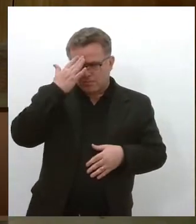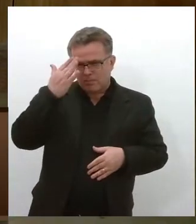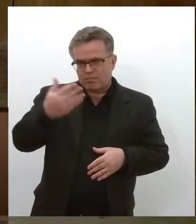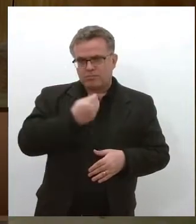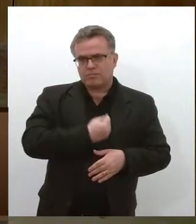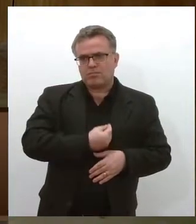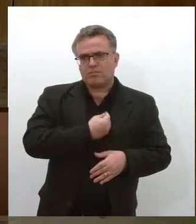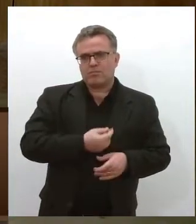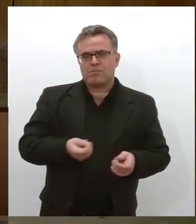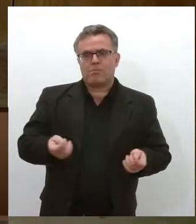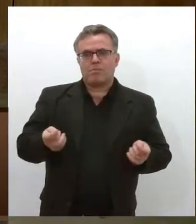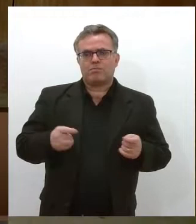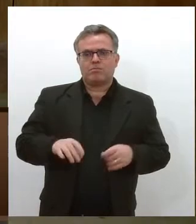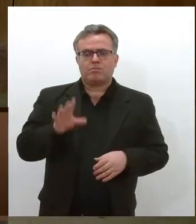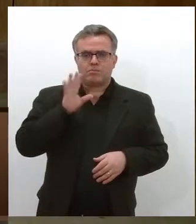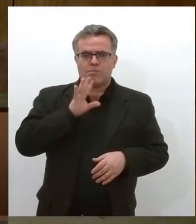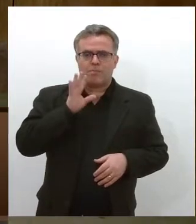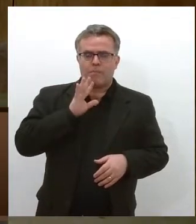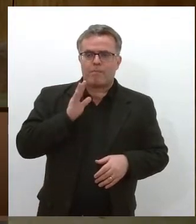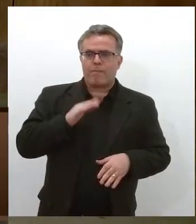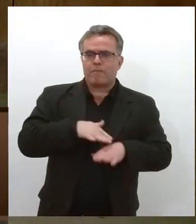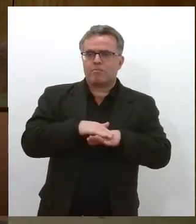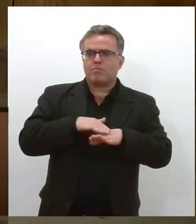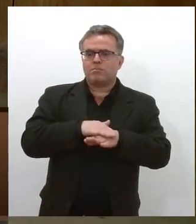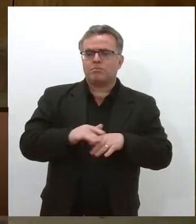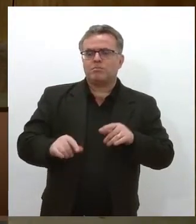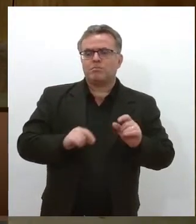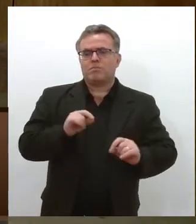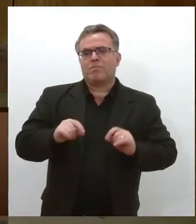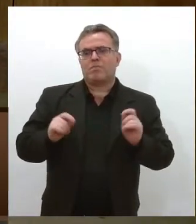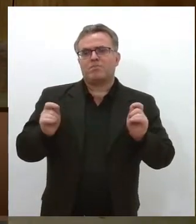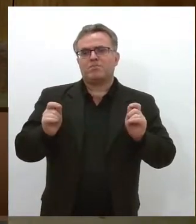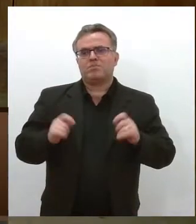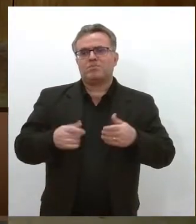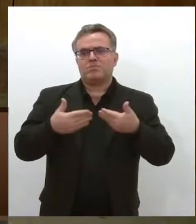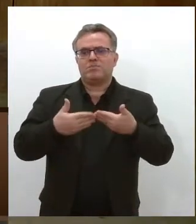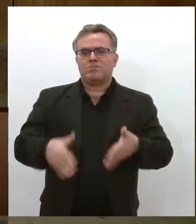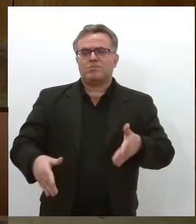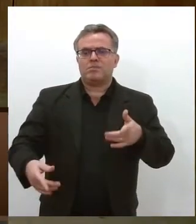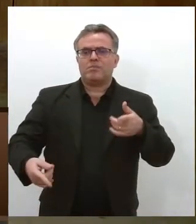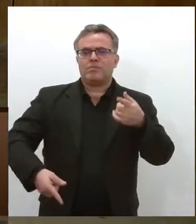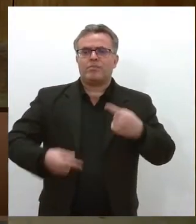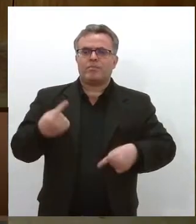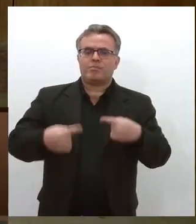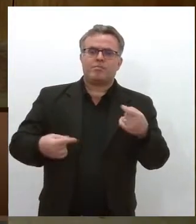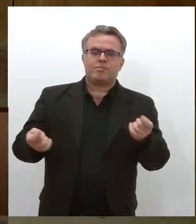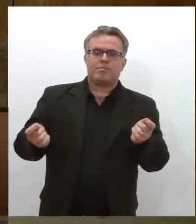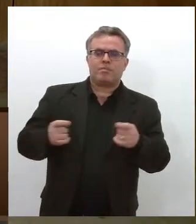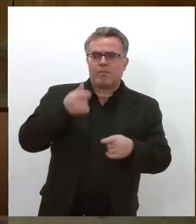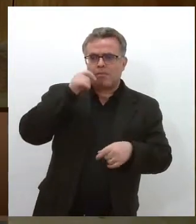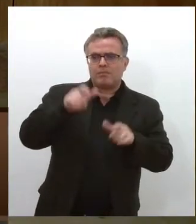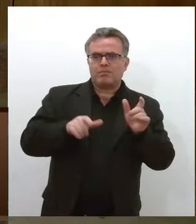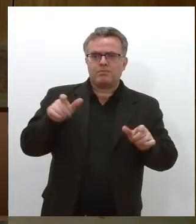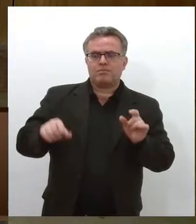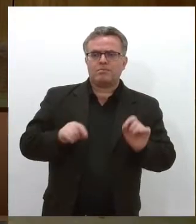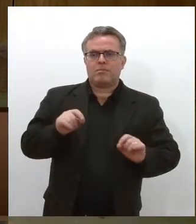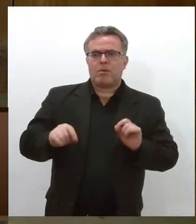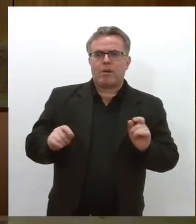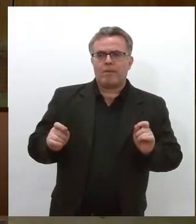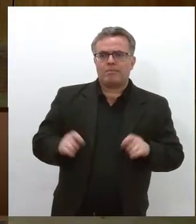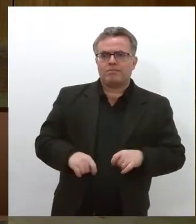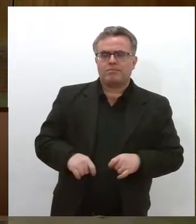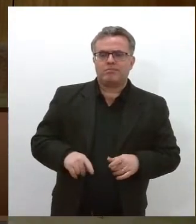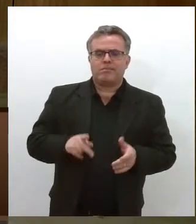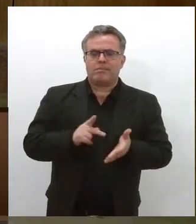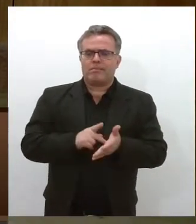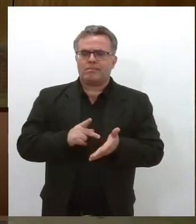Muito bacana essa sua conversa, essa fala com a gente aqui e essa abertura de diálogo para que as mulheres, nós inclusive, possamos ter essa percepção